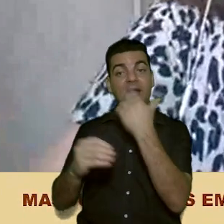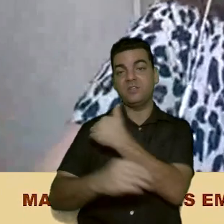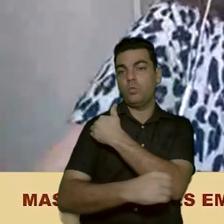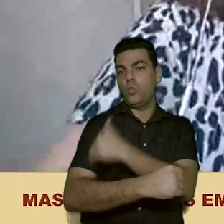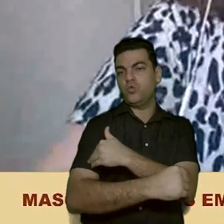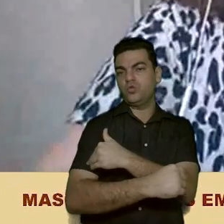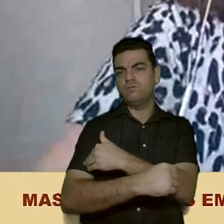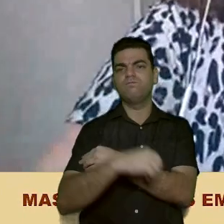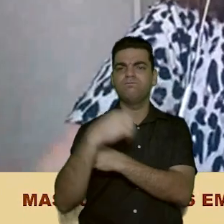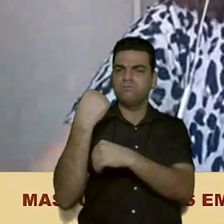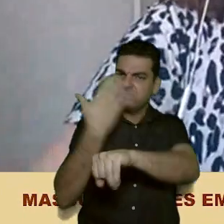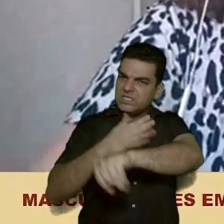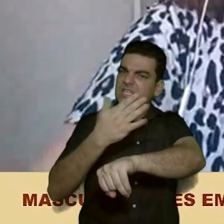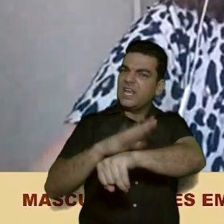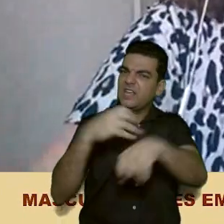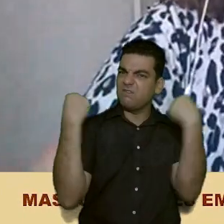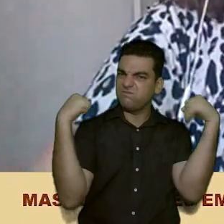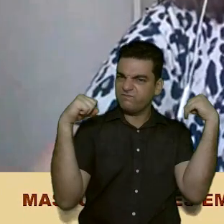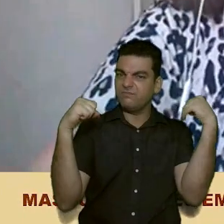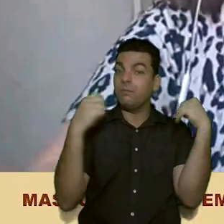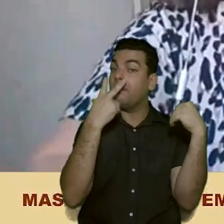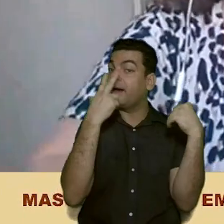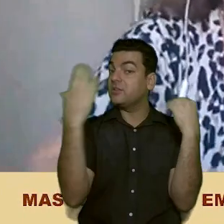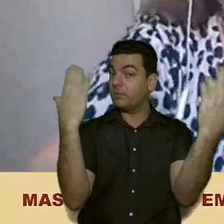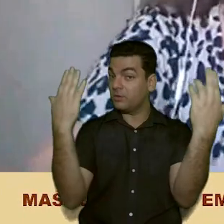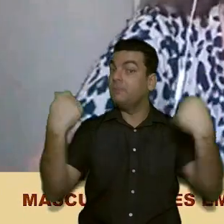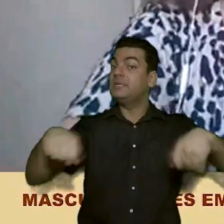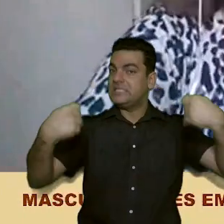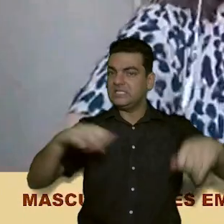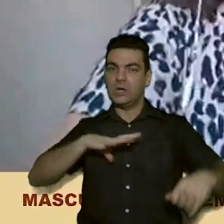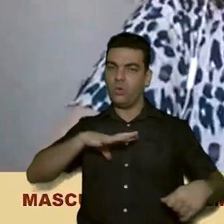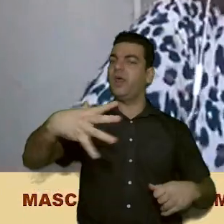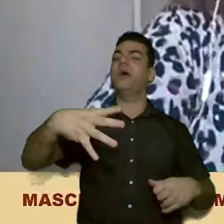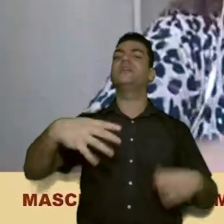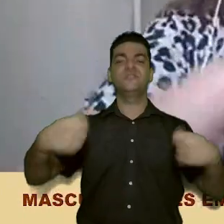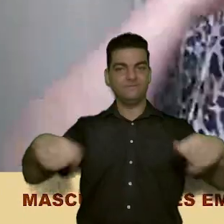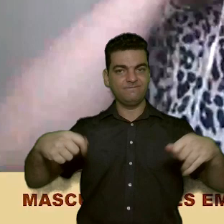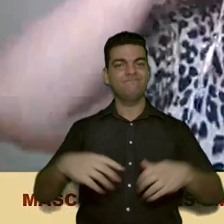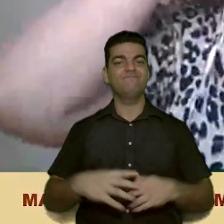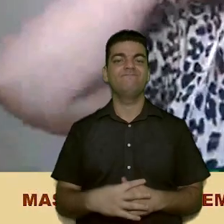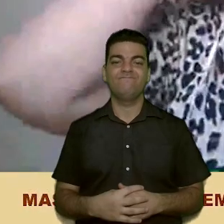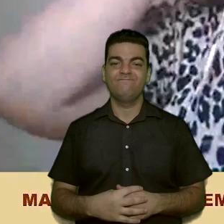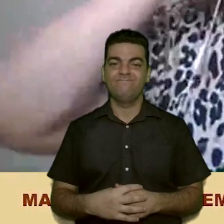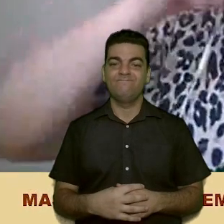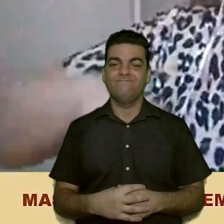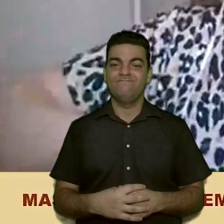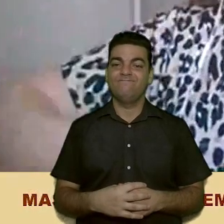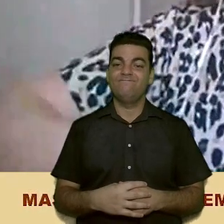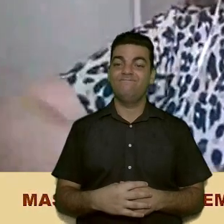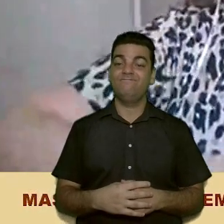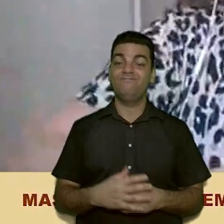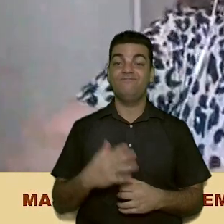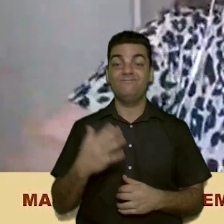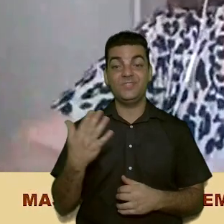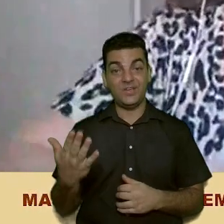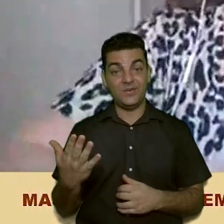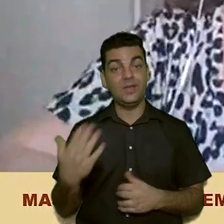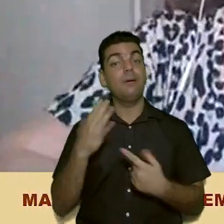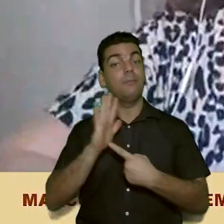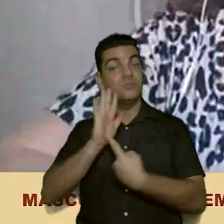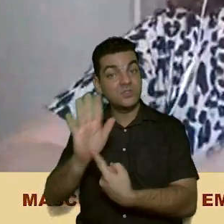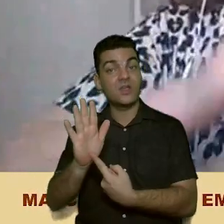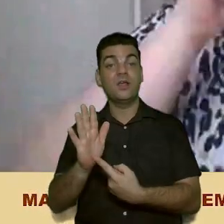que disposição é um músculo que precisa ser exercitado a todo momento. Então a gente tem que estar disposto para conseguir, sabe, trazer as reflexões, trazer